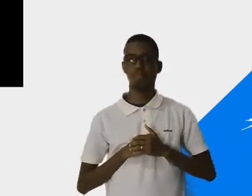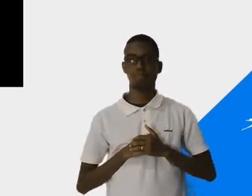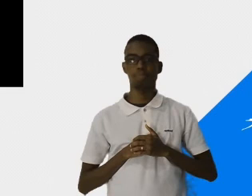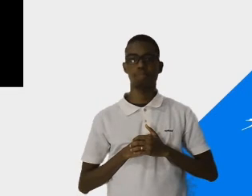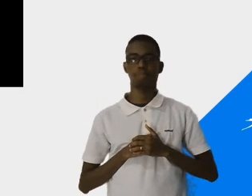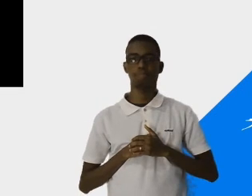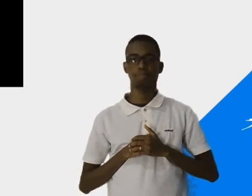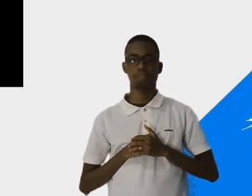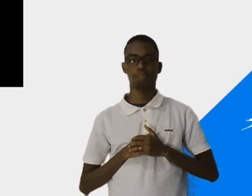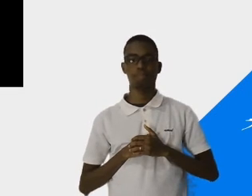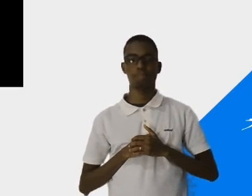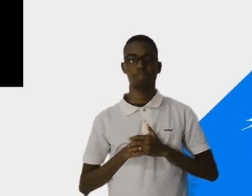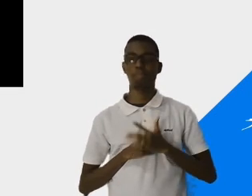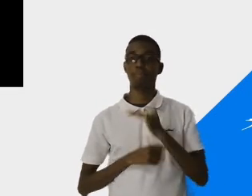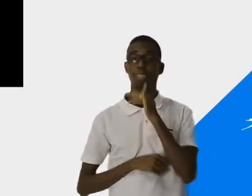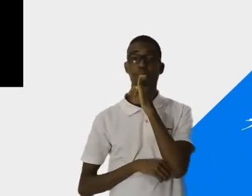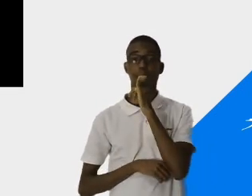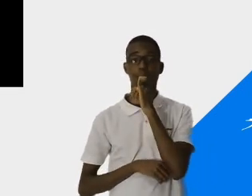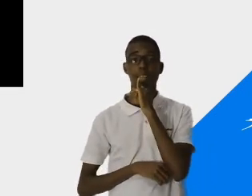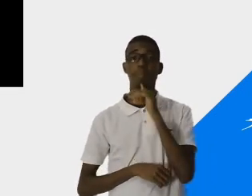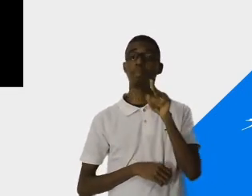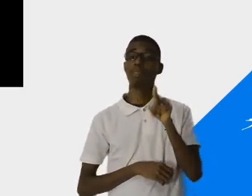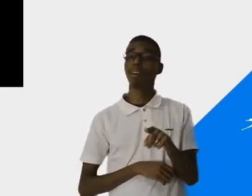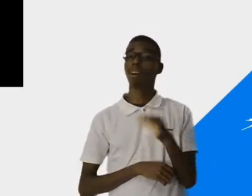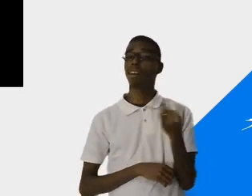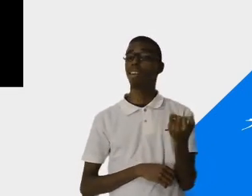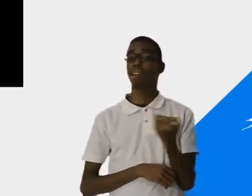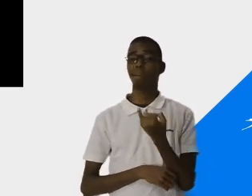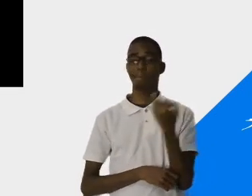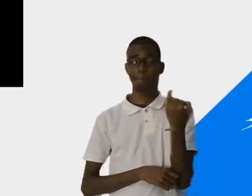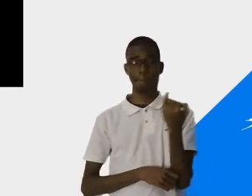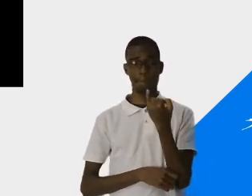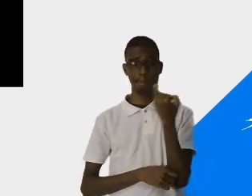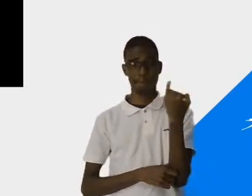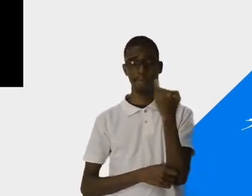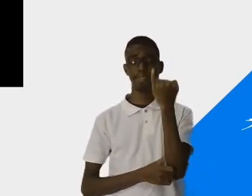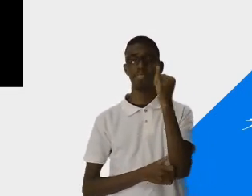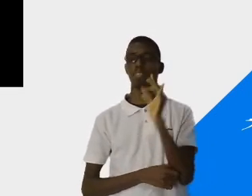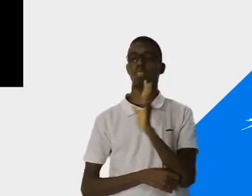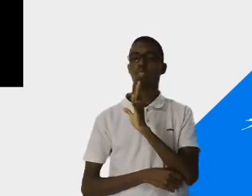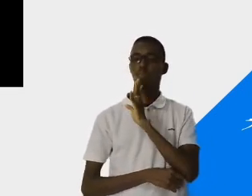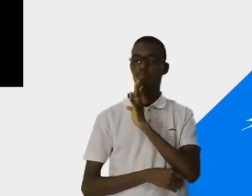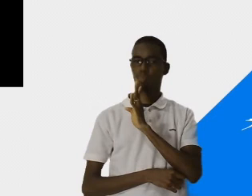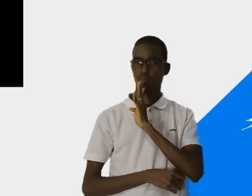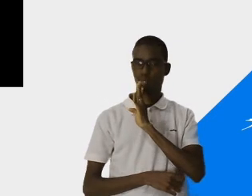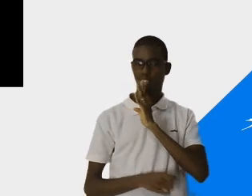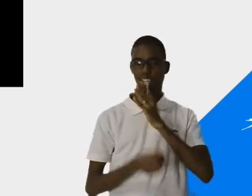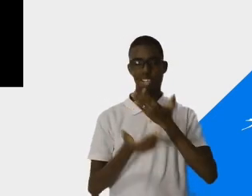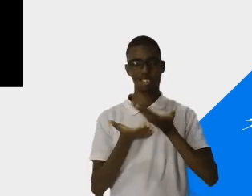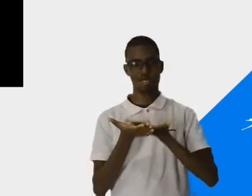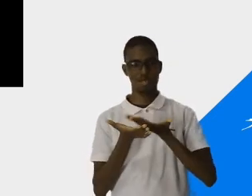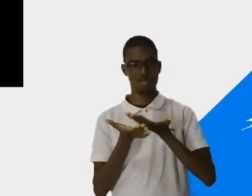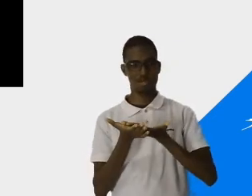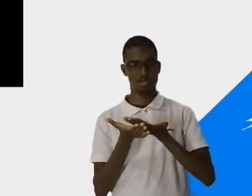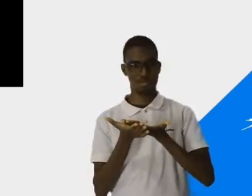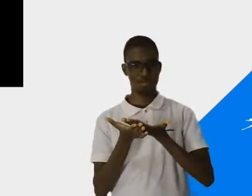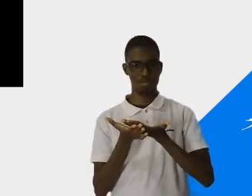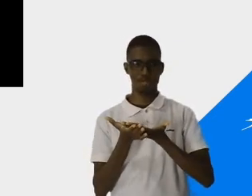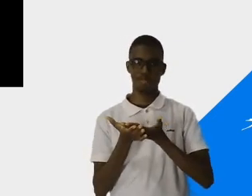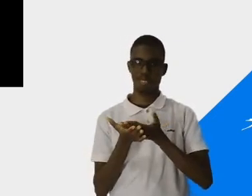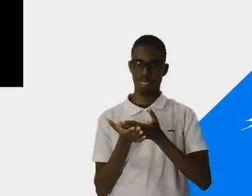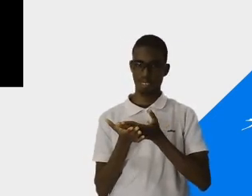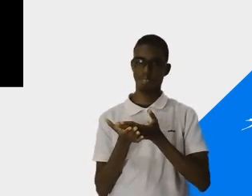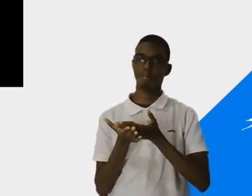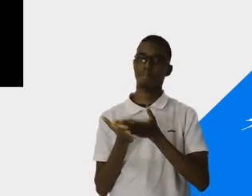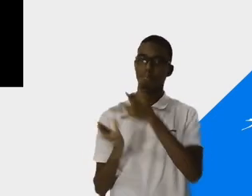é importante, sim, conhecer, estudar a parte clínica, né? Então, você tem que ter um conhecimento clínico